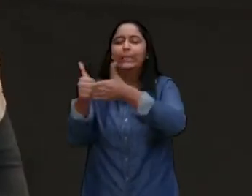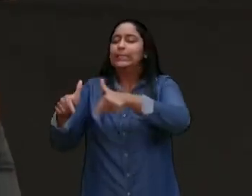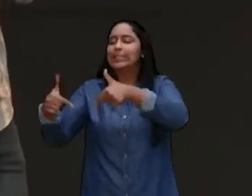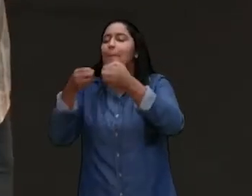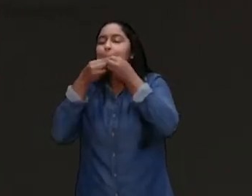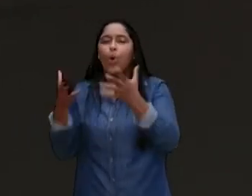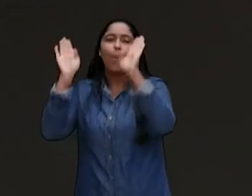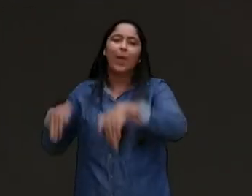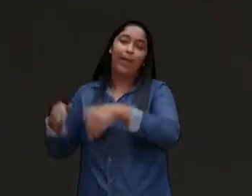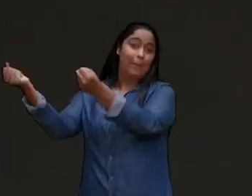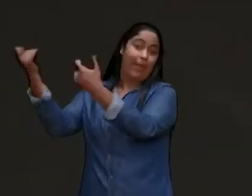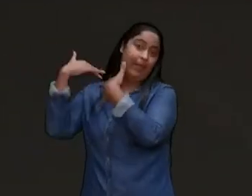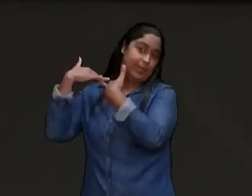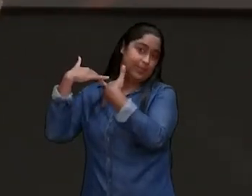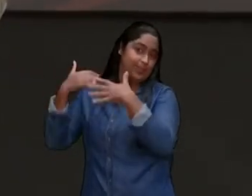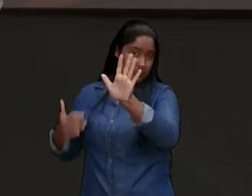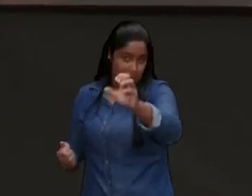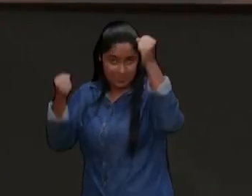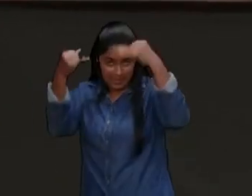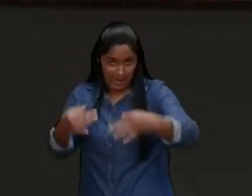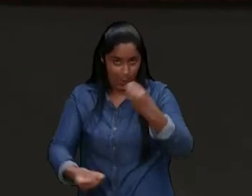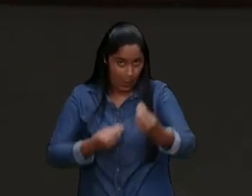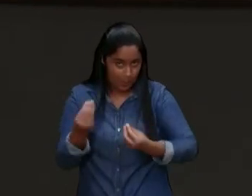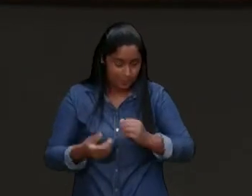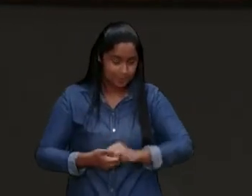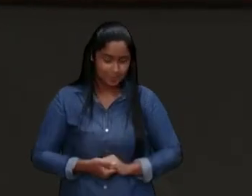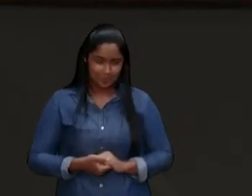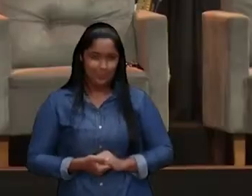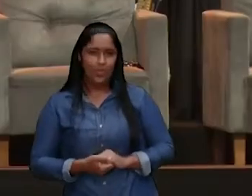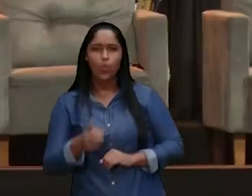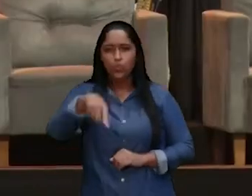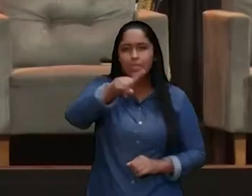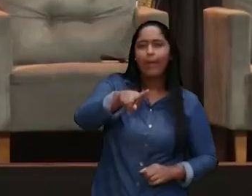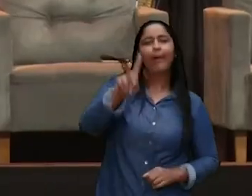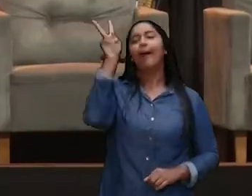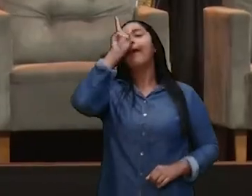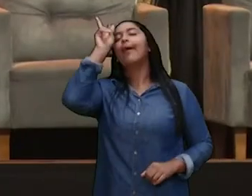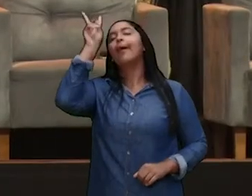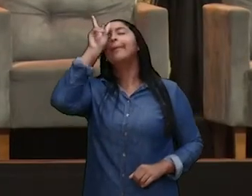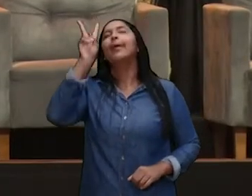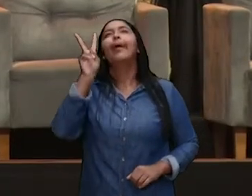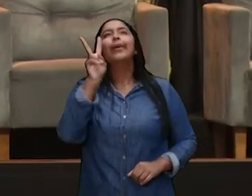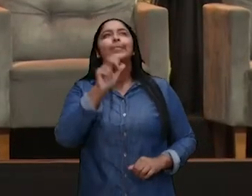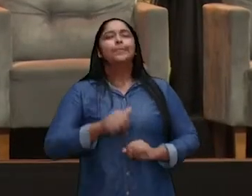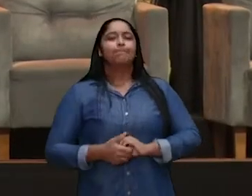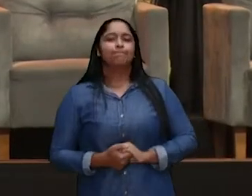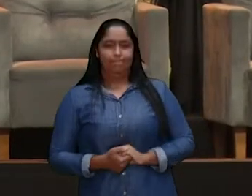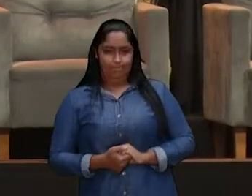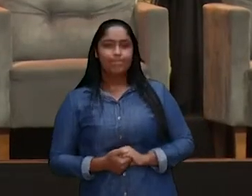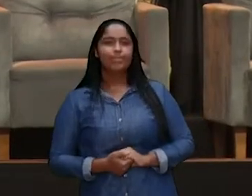assim ó e você fica lá vendo foto na lá no nesses